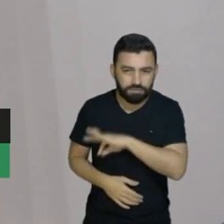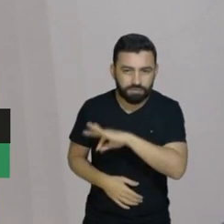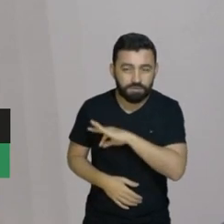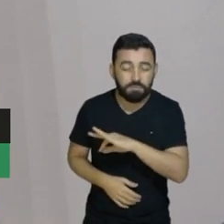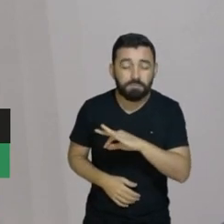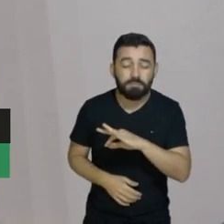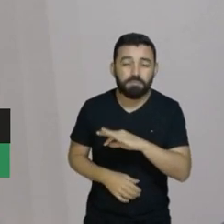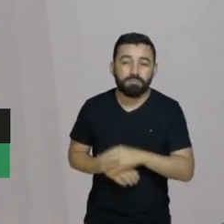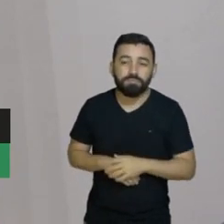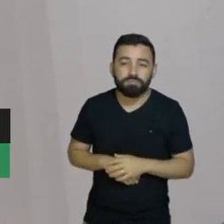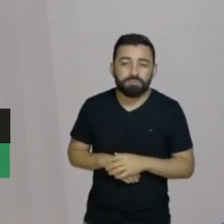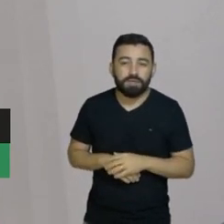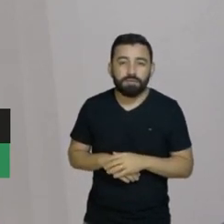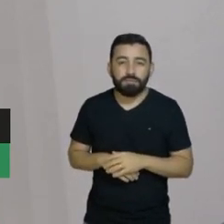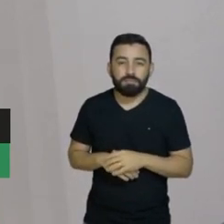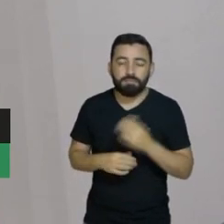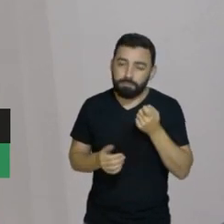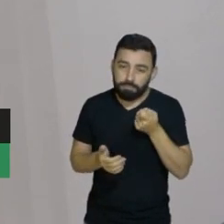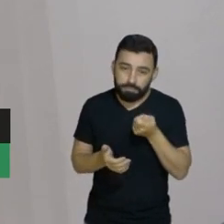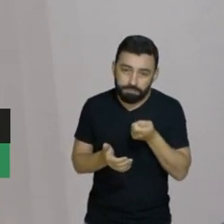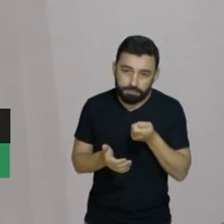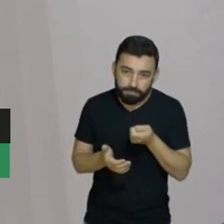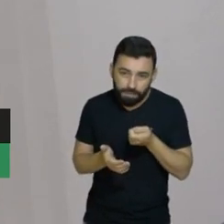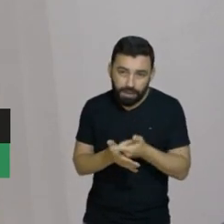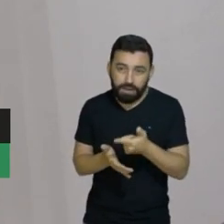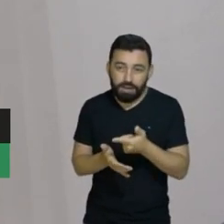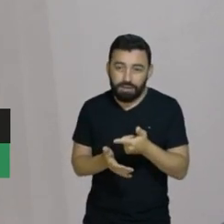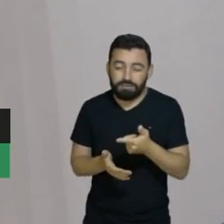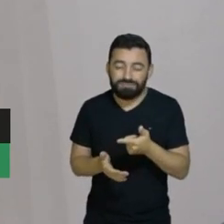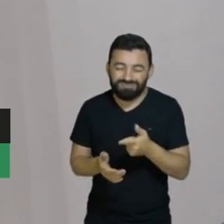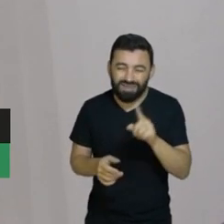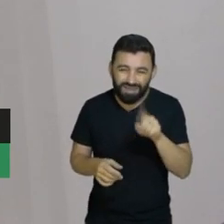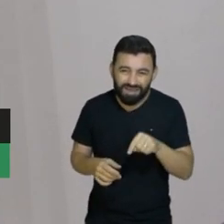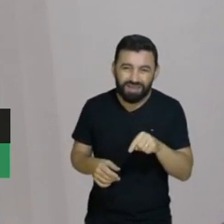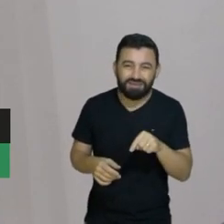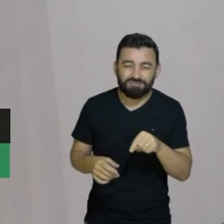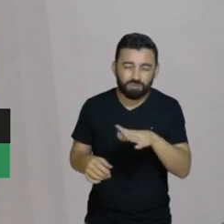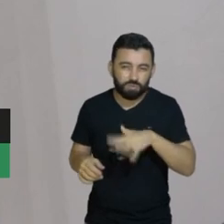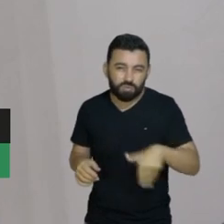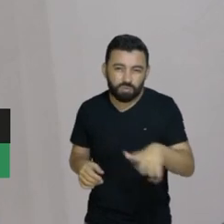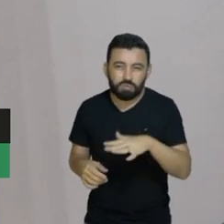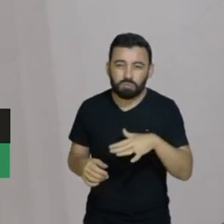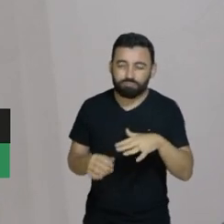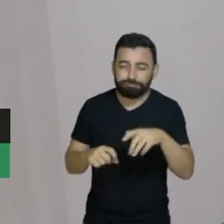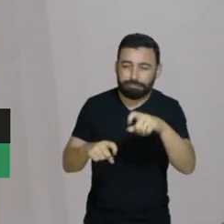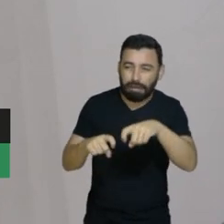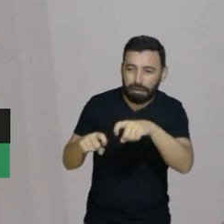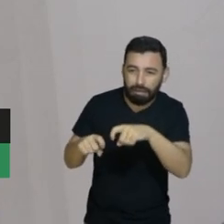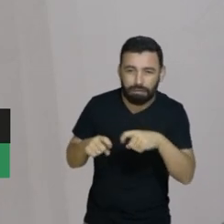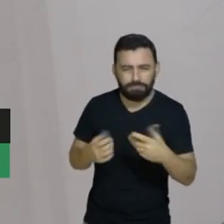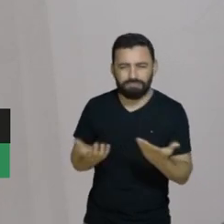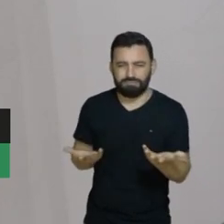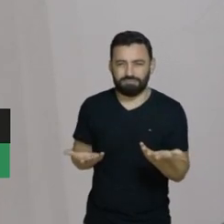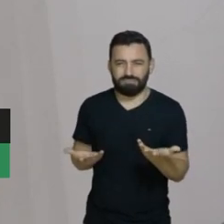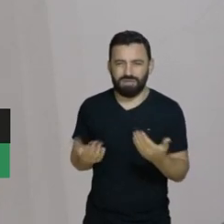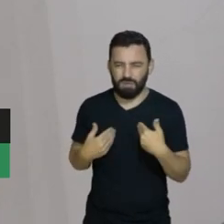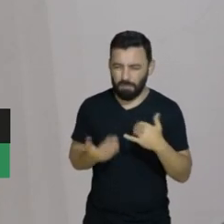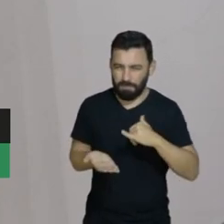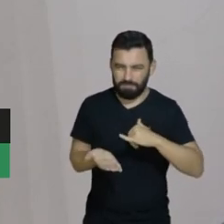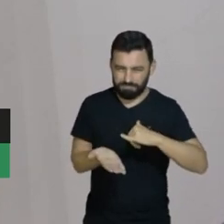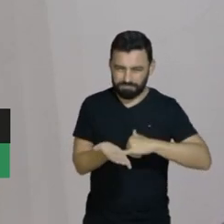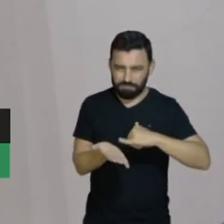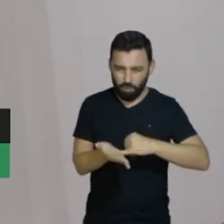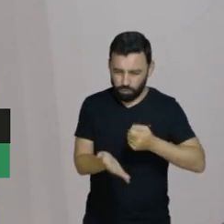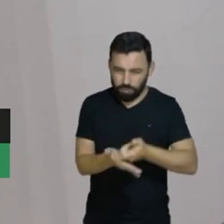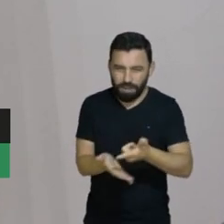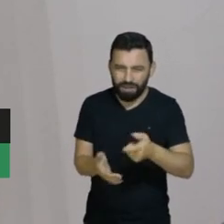do que pagar salário para transexuais ou pagar para as pessoas transarem. Eu fico muito triste de pagar imposto para os outros poderem